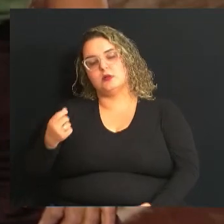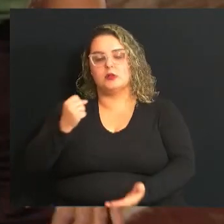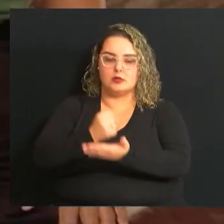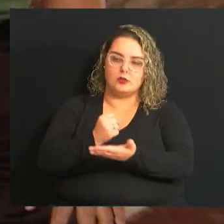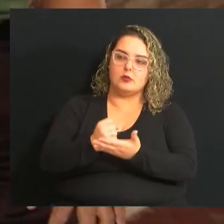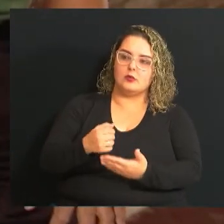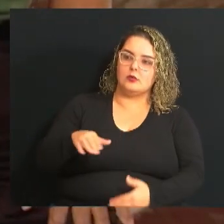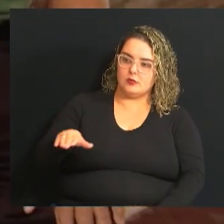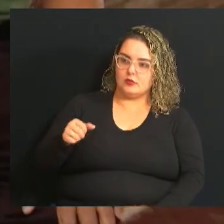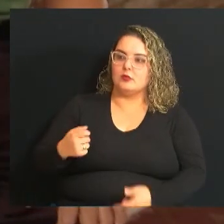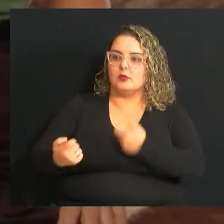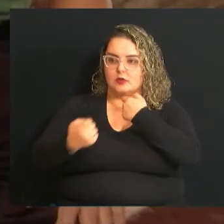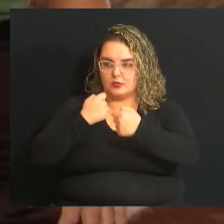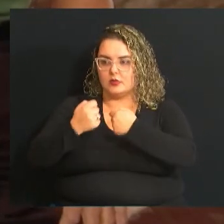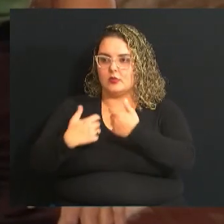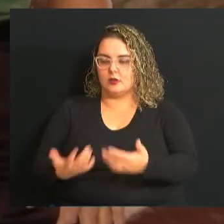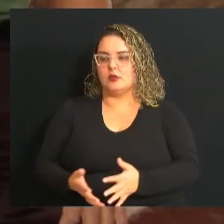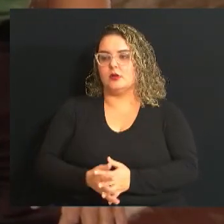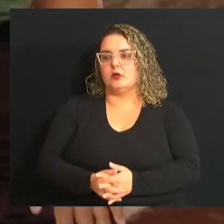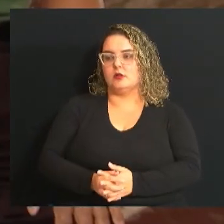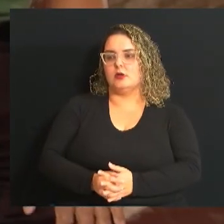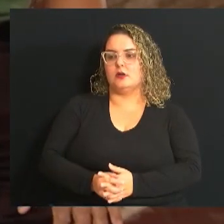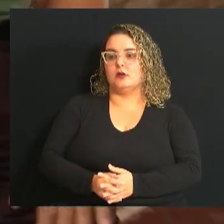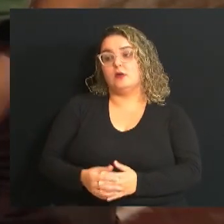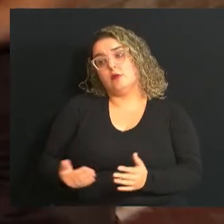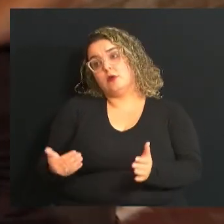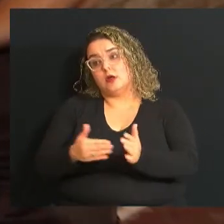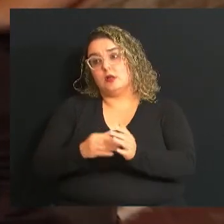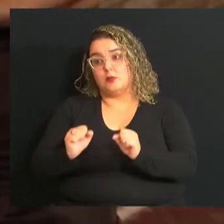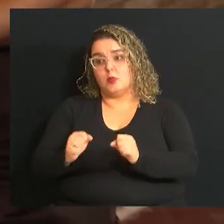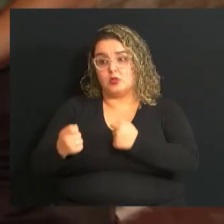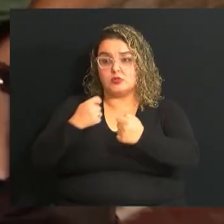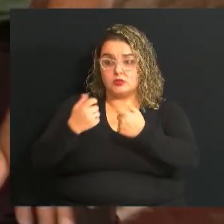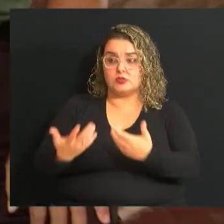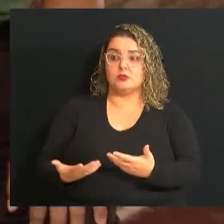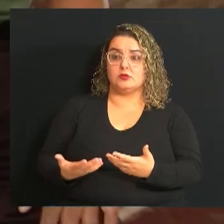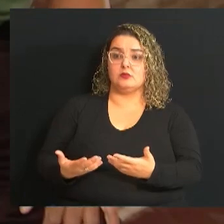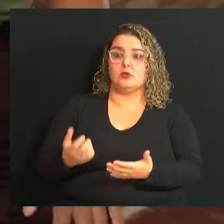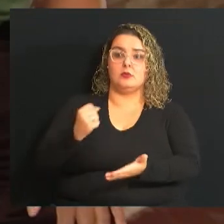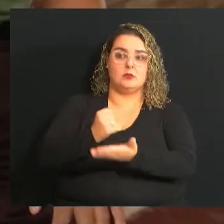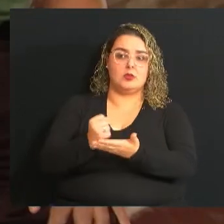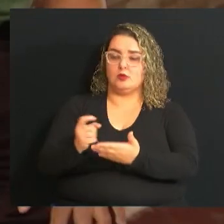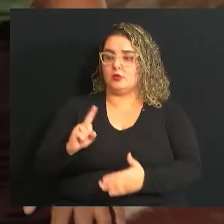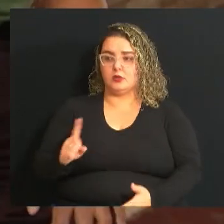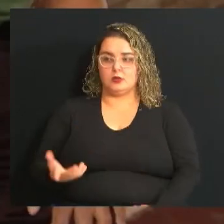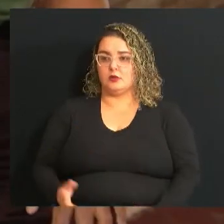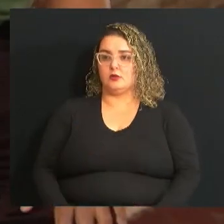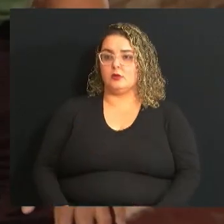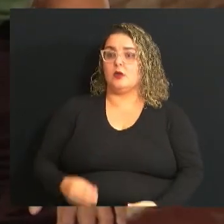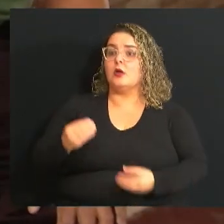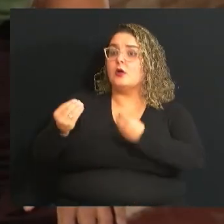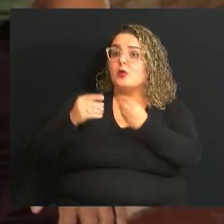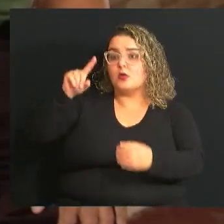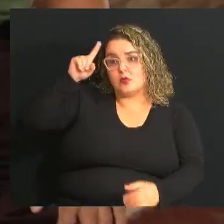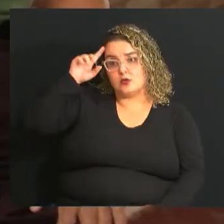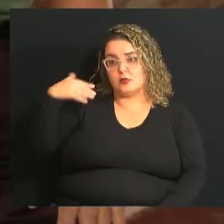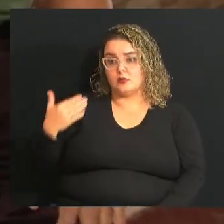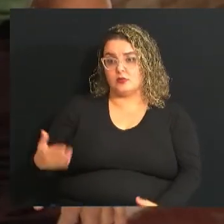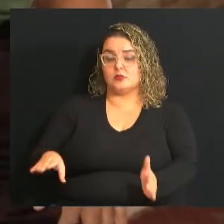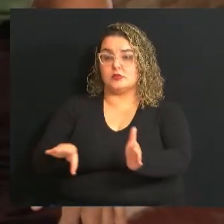Todo fornecedor, na verdade, todo consumidor que adquirir produto e ou